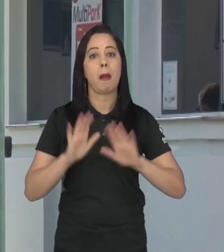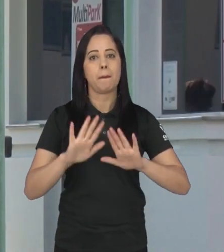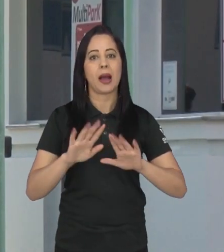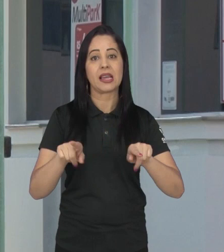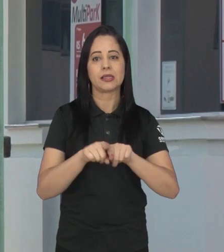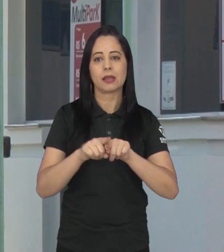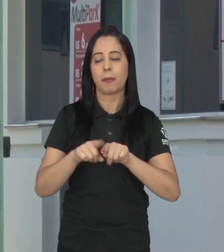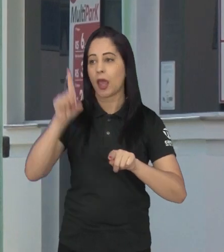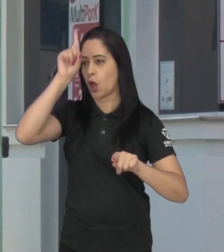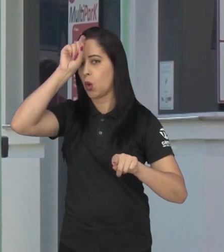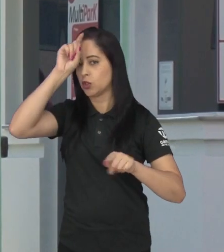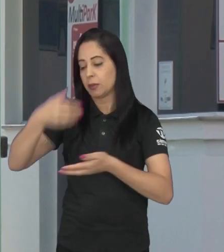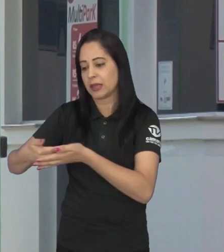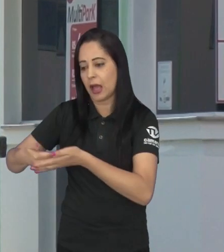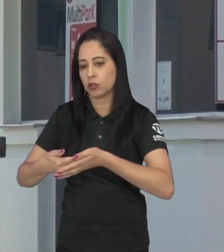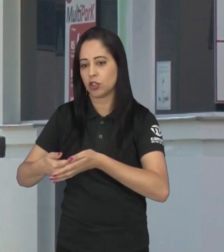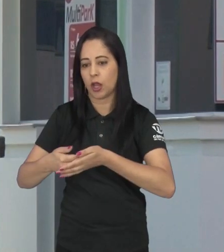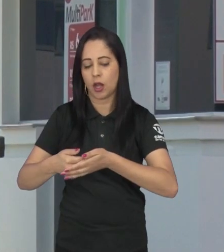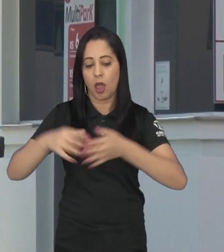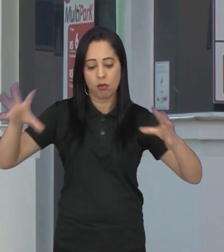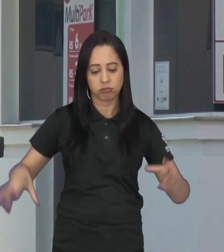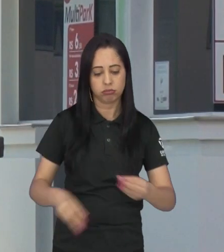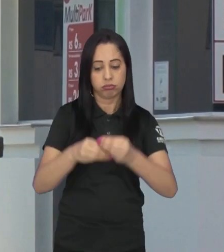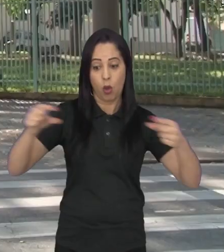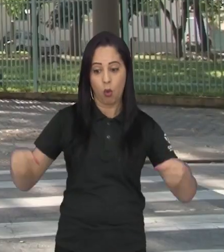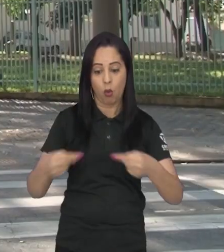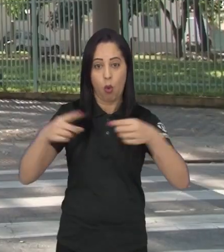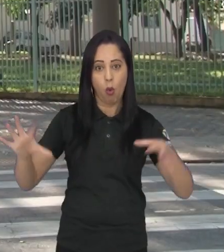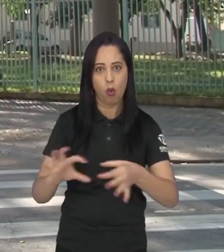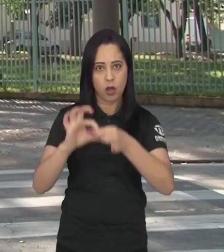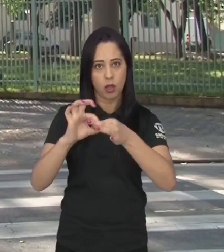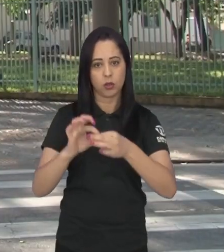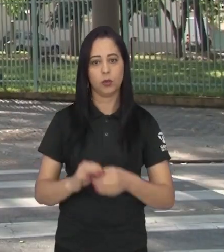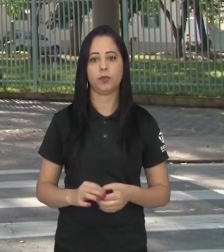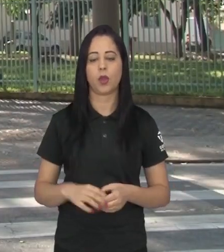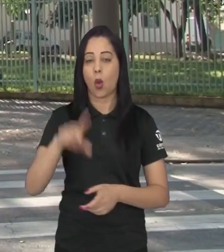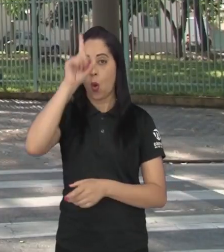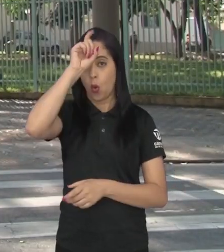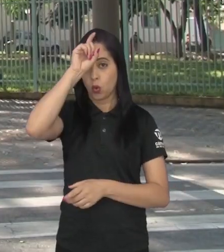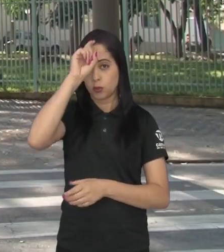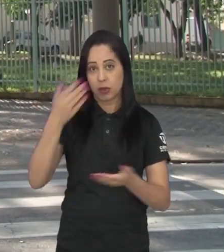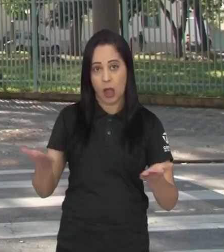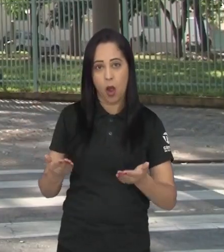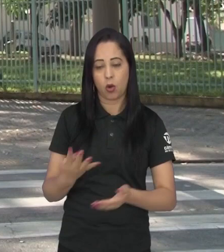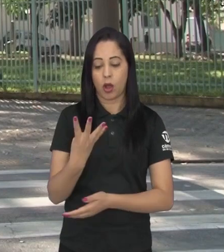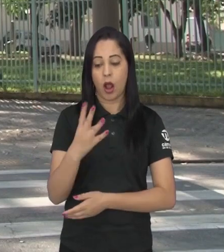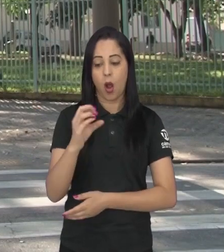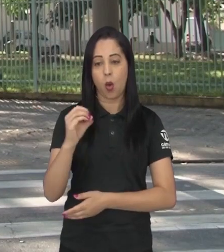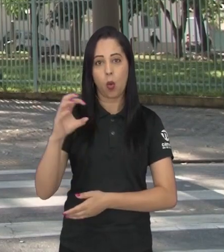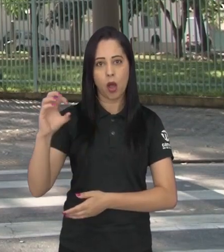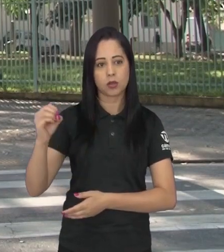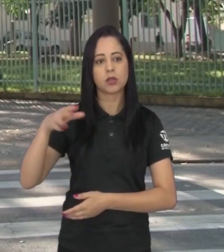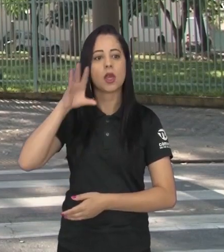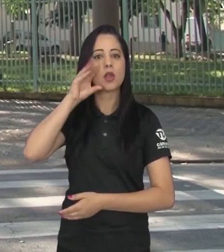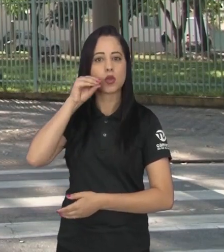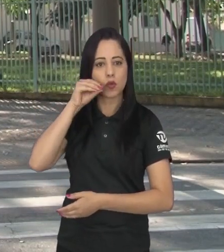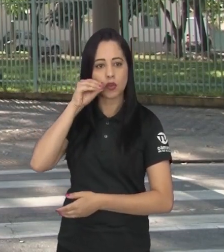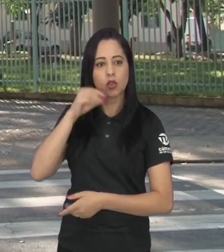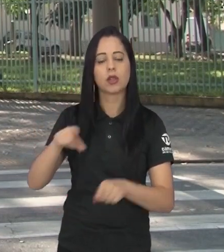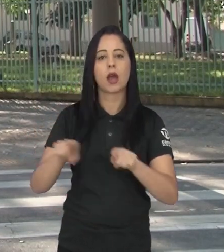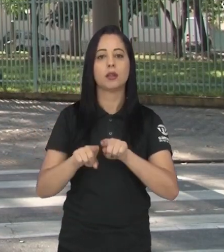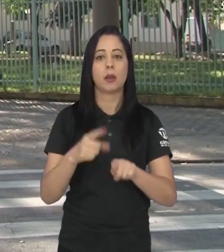incorporando a maternidade em 1996. Hoje, o hospital conta com 400 colaboradores, além